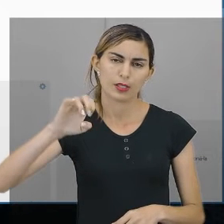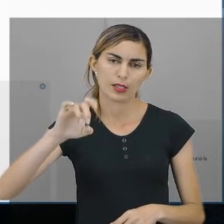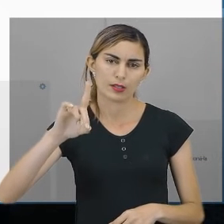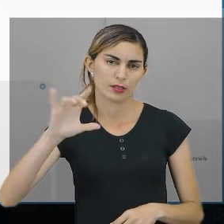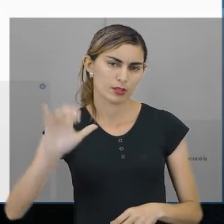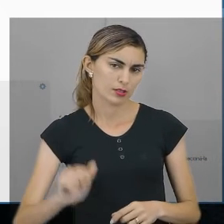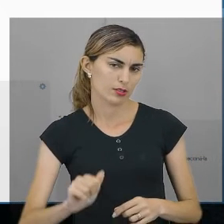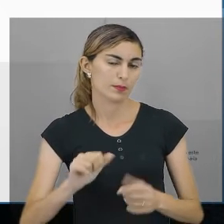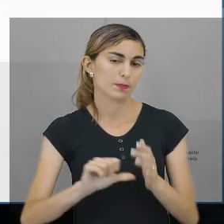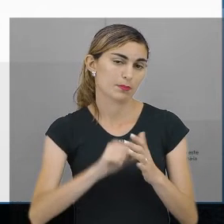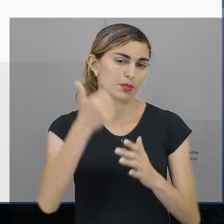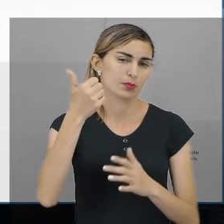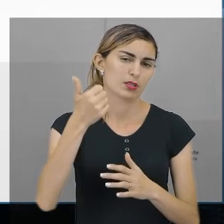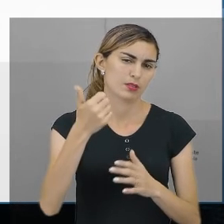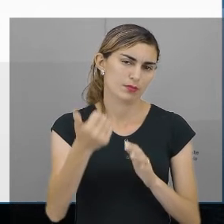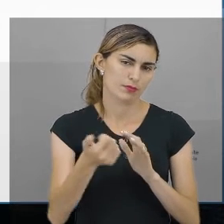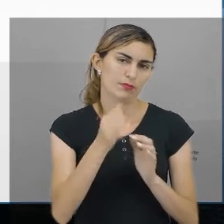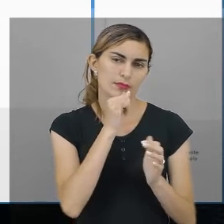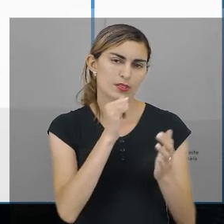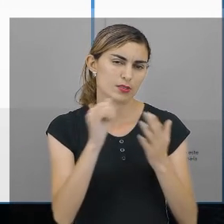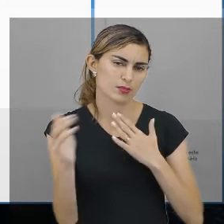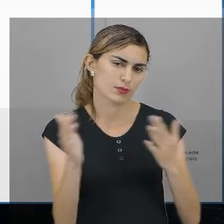Primeiro, vamos fechar esses exemplos